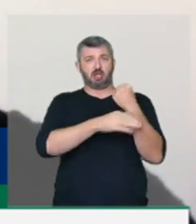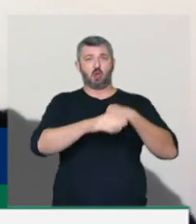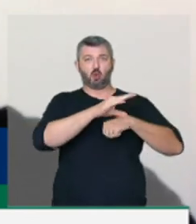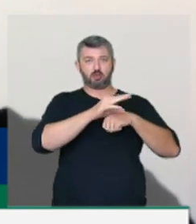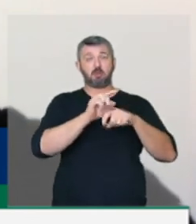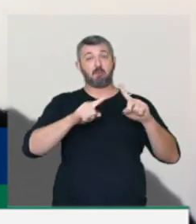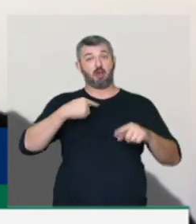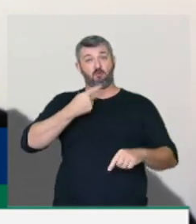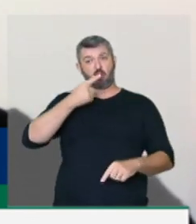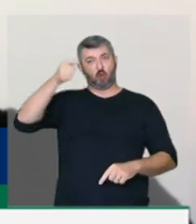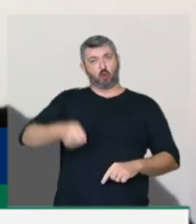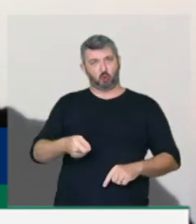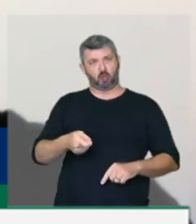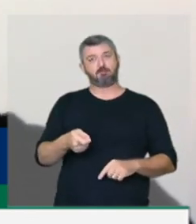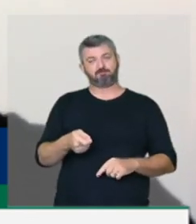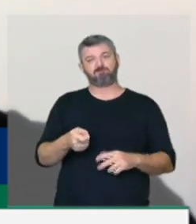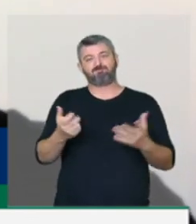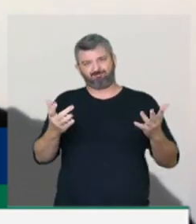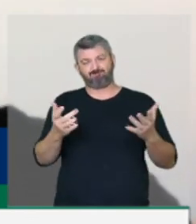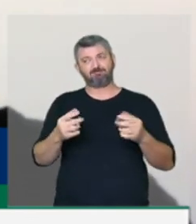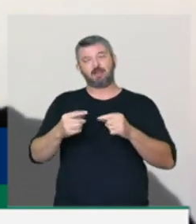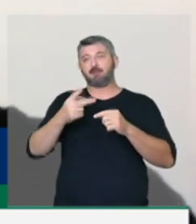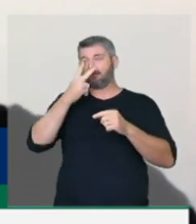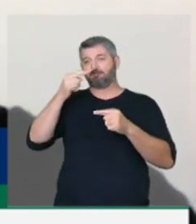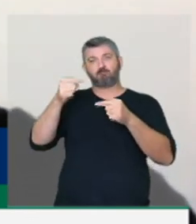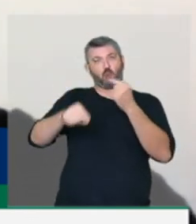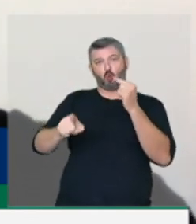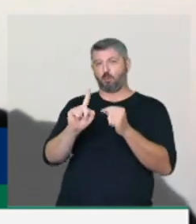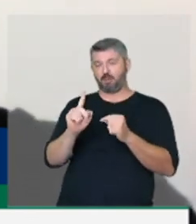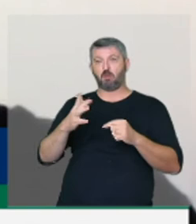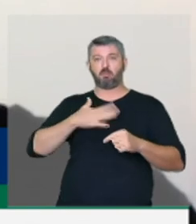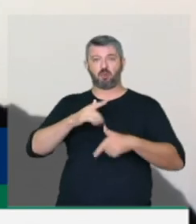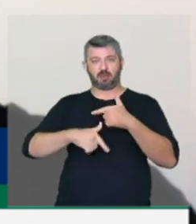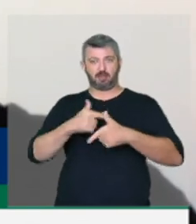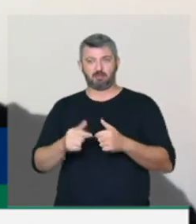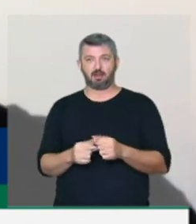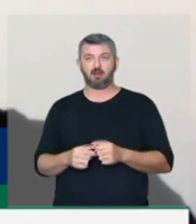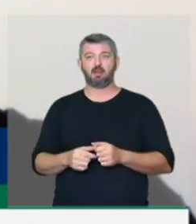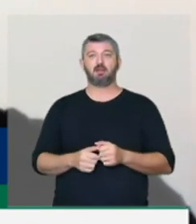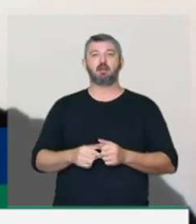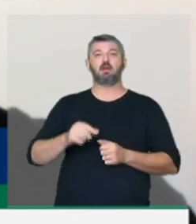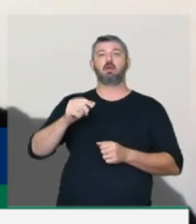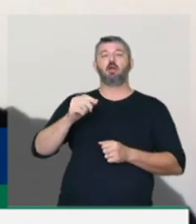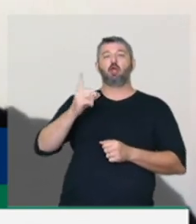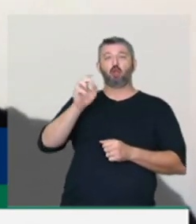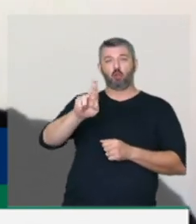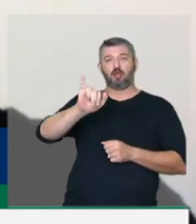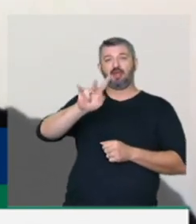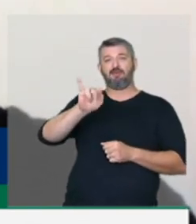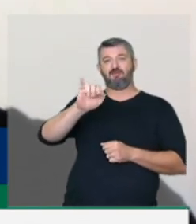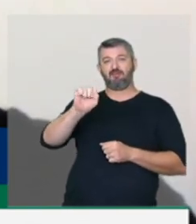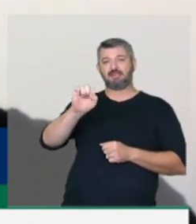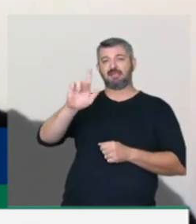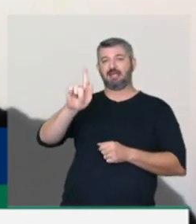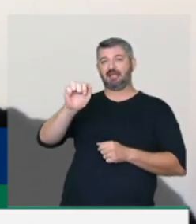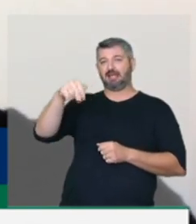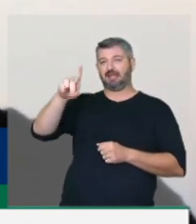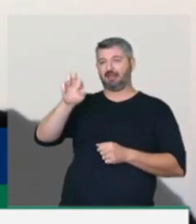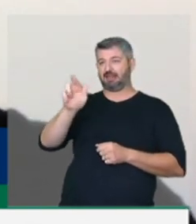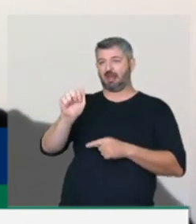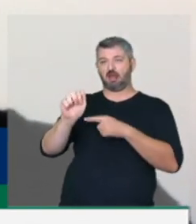foram duras, realmente foram impróprias, reverberando aqui o que o doutor Ives Gandra falou, mas eu lamento